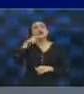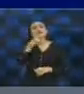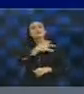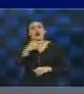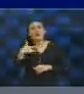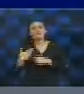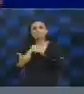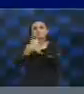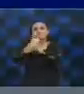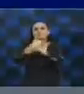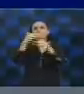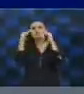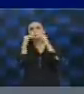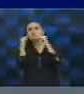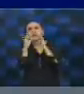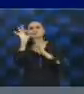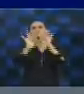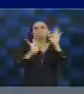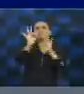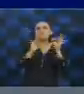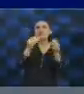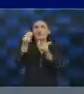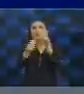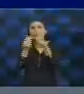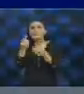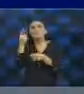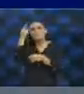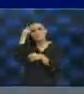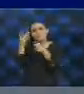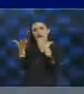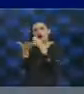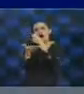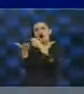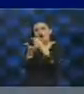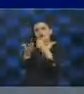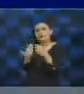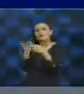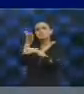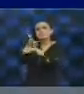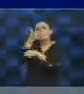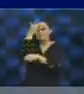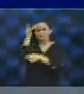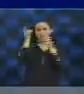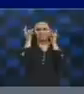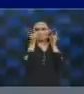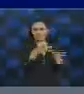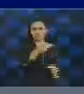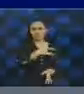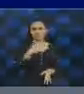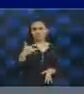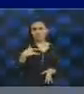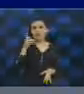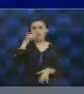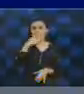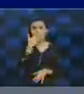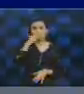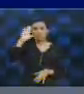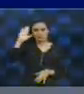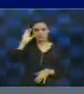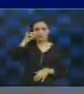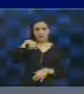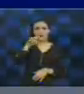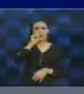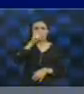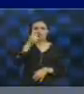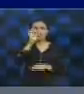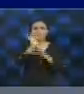Casa, para que universalize a cobertura de atenção básica, que foi abandonada. Prometeram aumentar de 161 equipes de estratégia